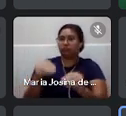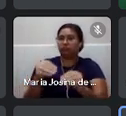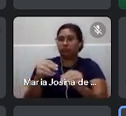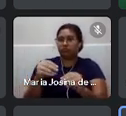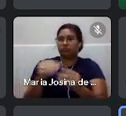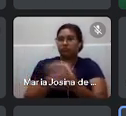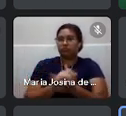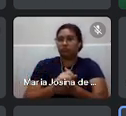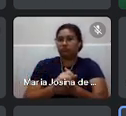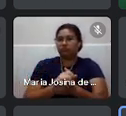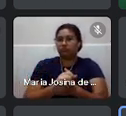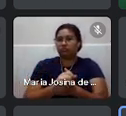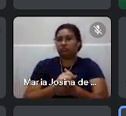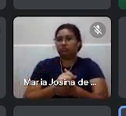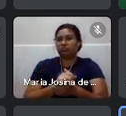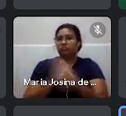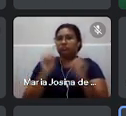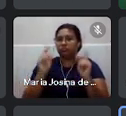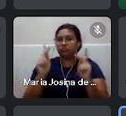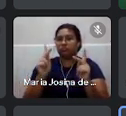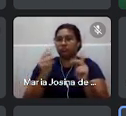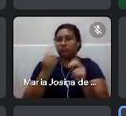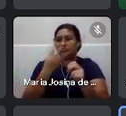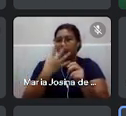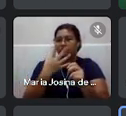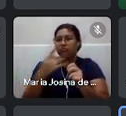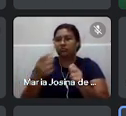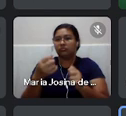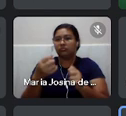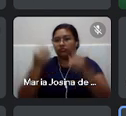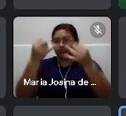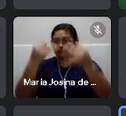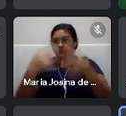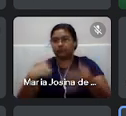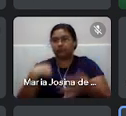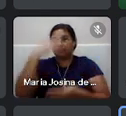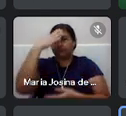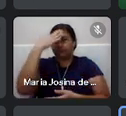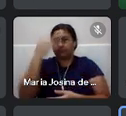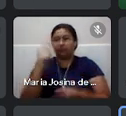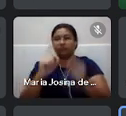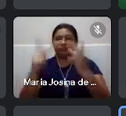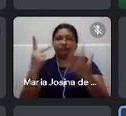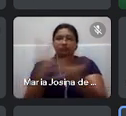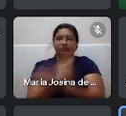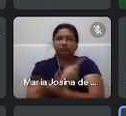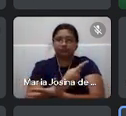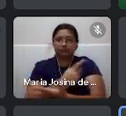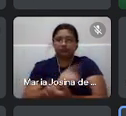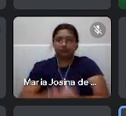Tá bom, Silene? Então, muito bom você ter me falado para eu saber o que está acontecendo, tá bom?